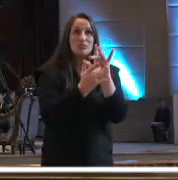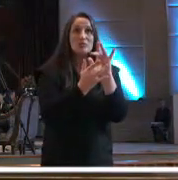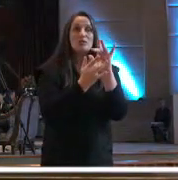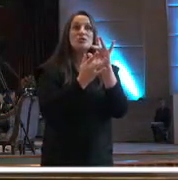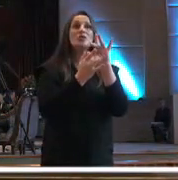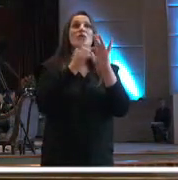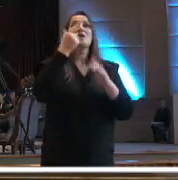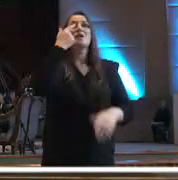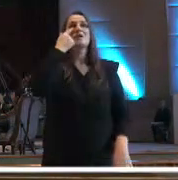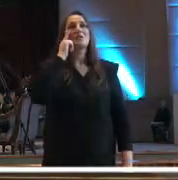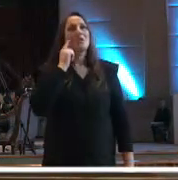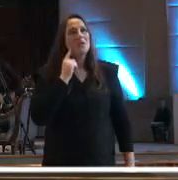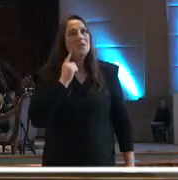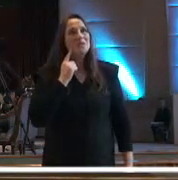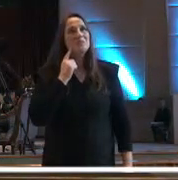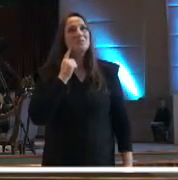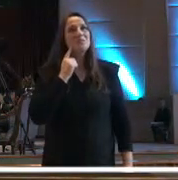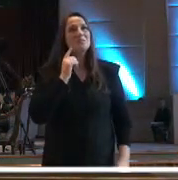chorou.